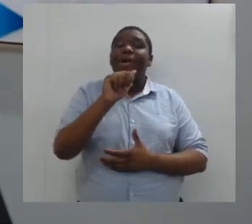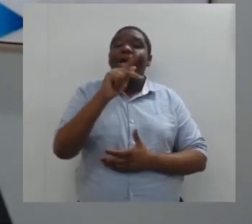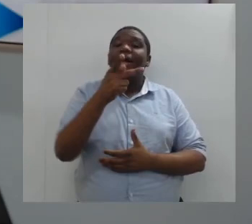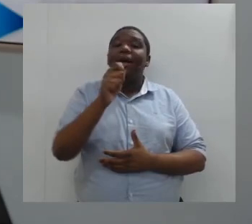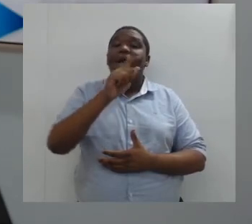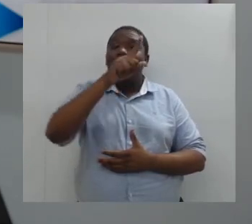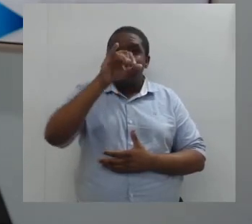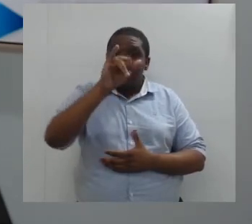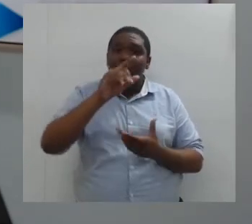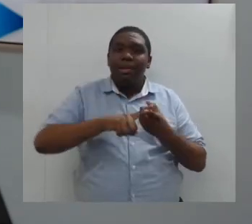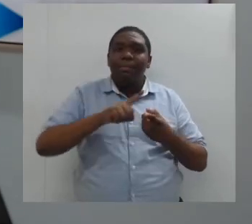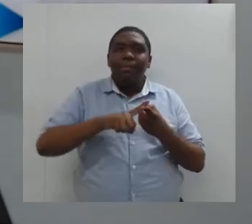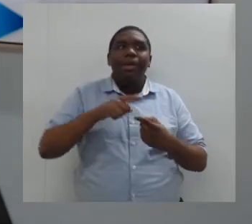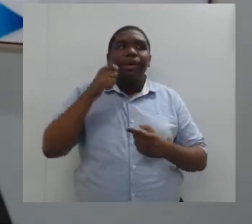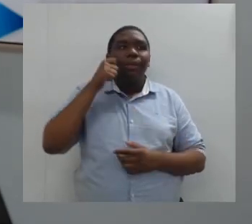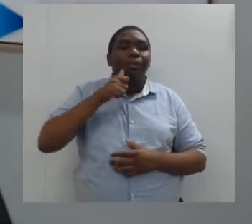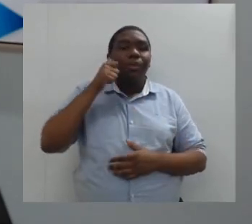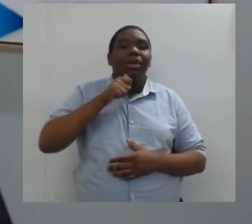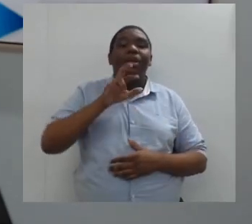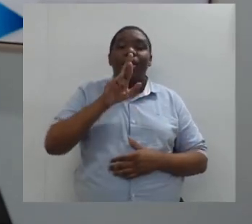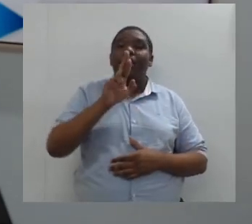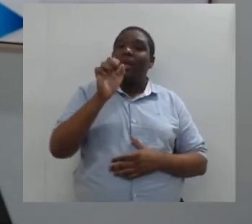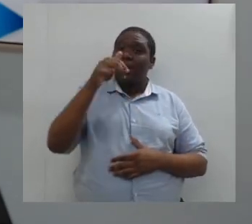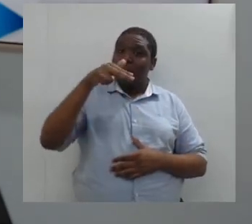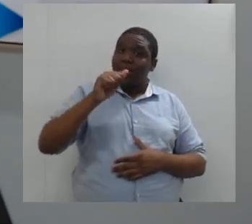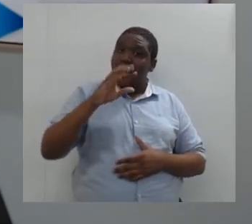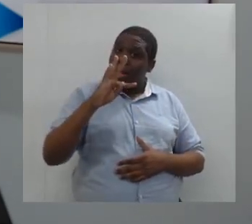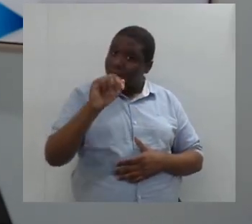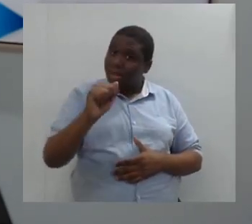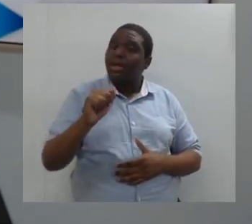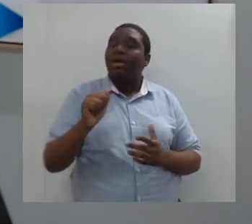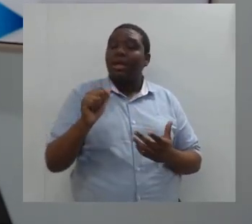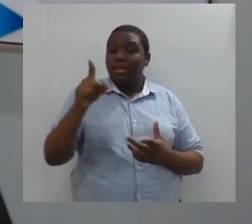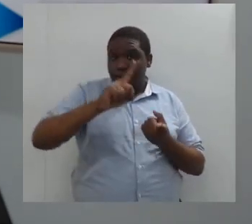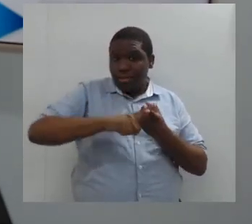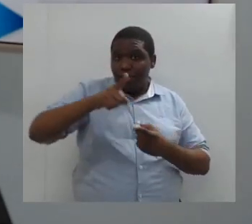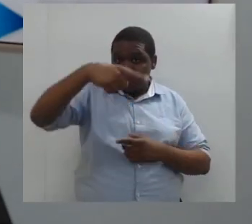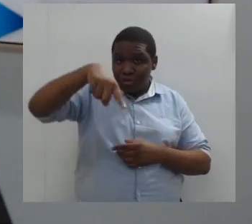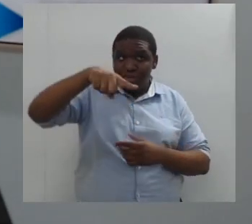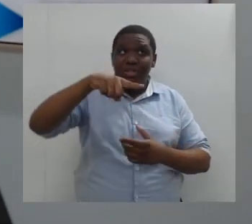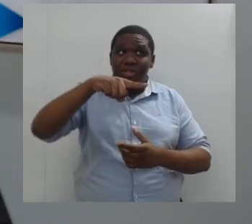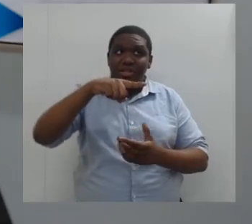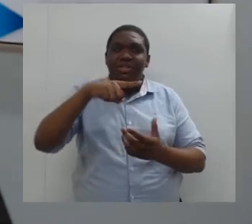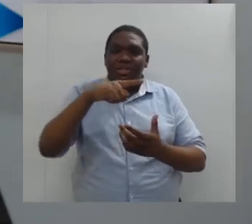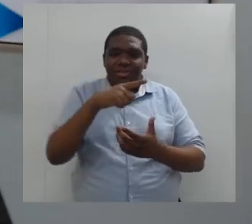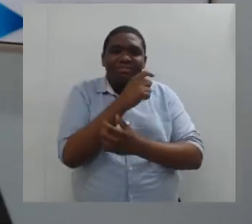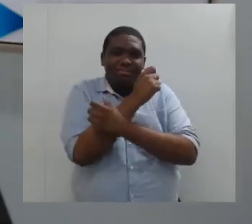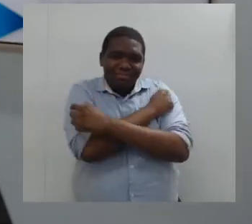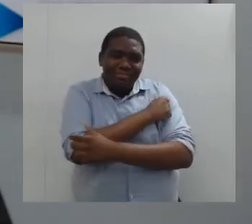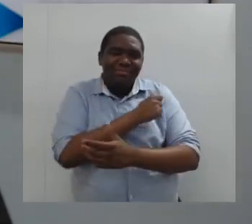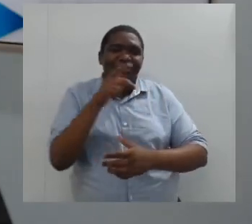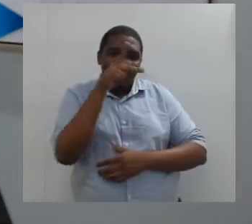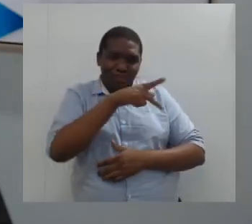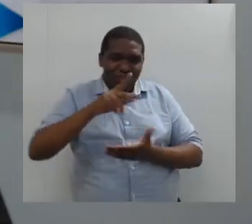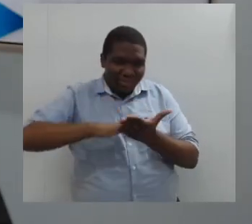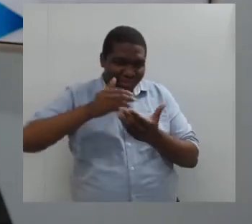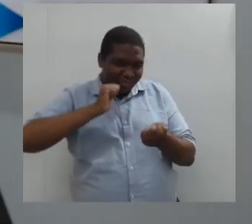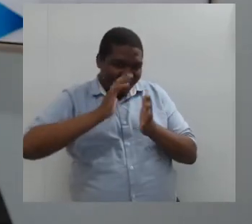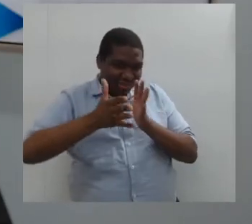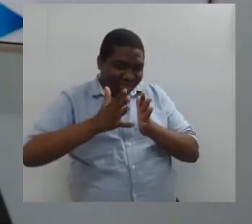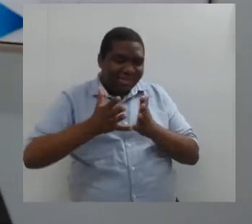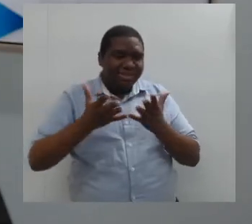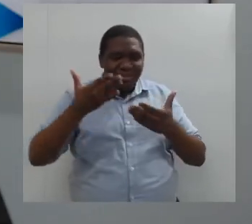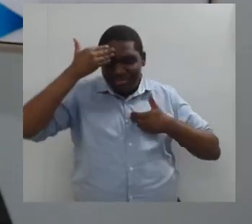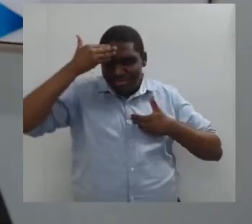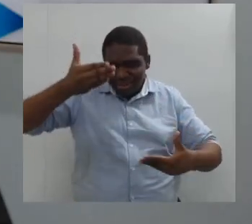a Renata Barrampu, certo? E a todos vocês, estudantes, forte abraço para o nosso professor intérprete de Libras,